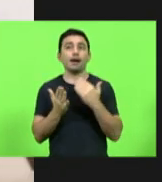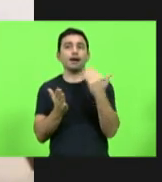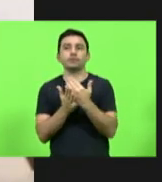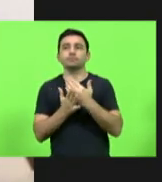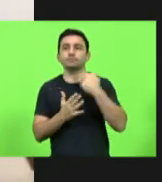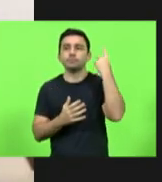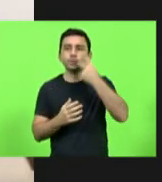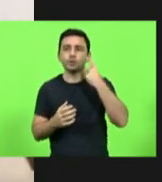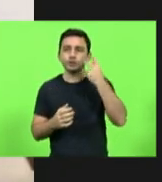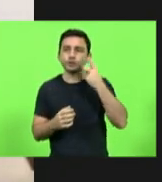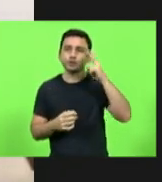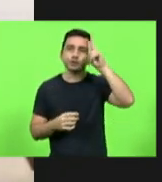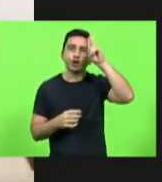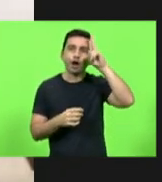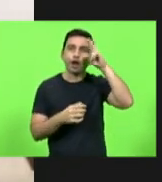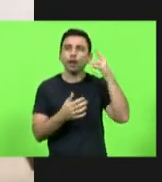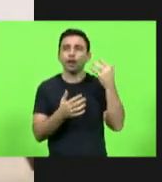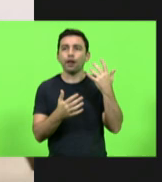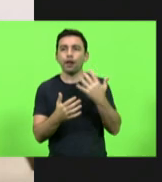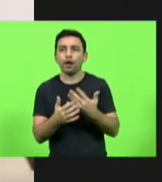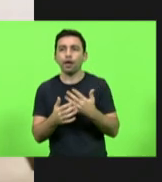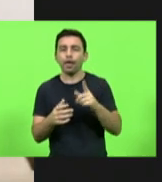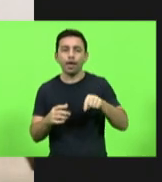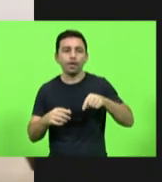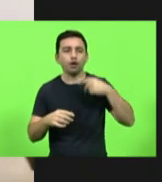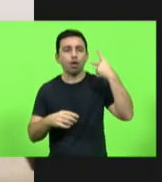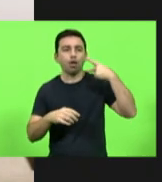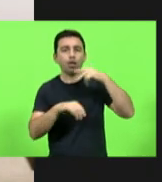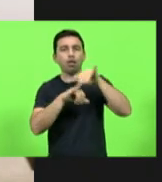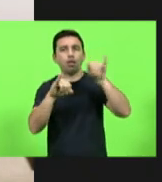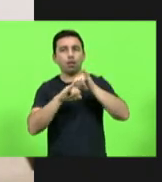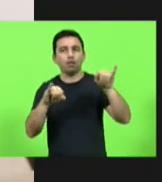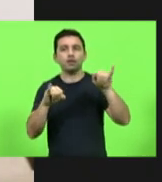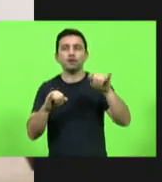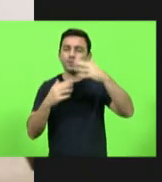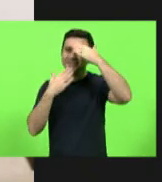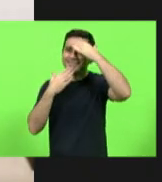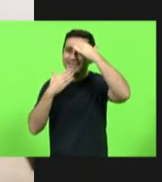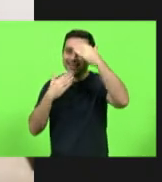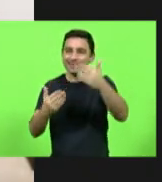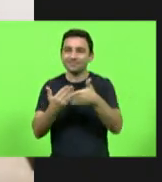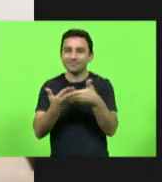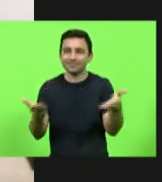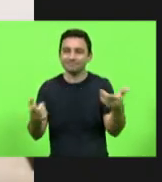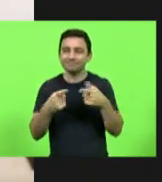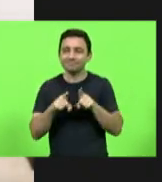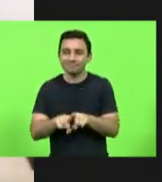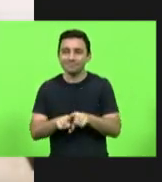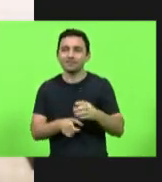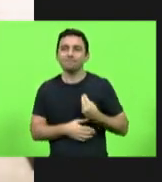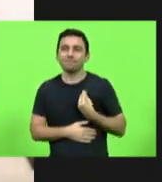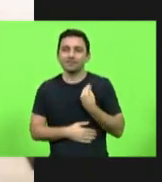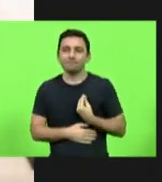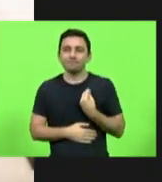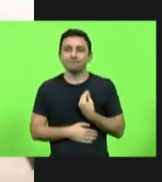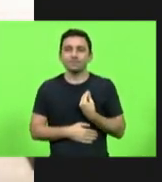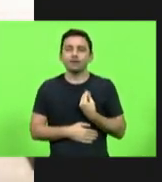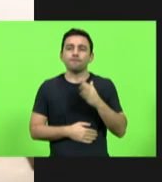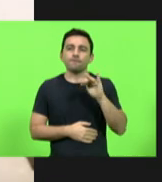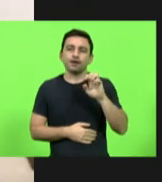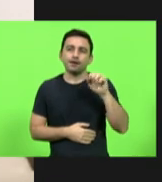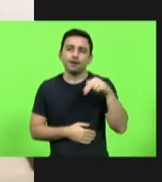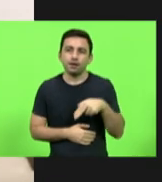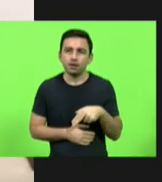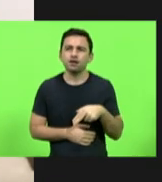que historicamente se construiu como politicagem. Então, muito obrigado pela parceria, pela presença, com certeza da FECAM, ela